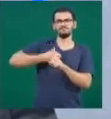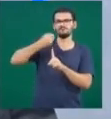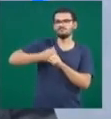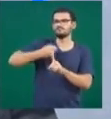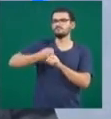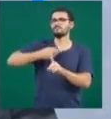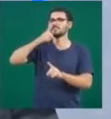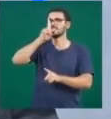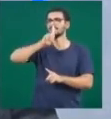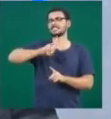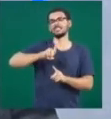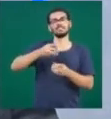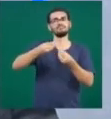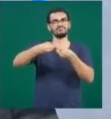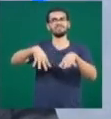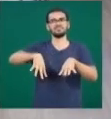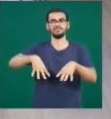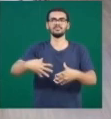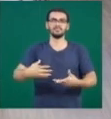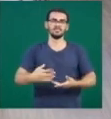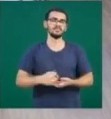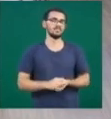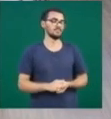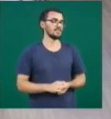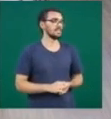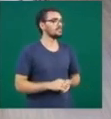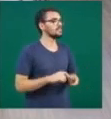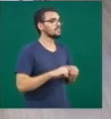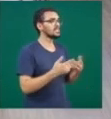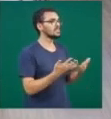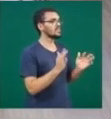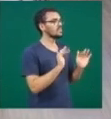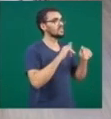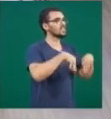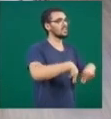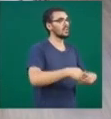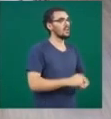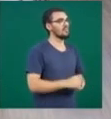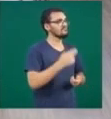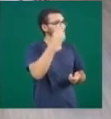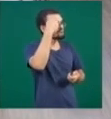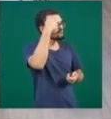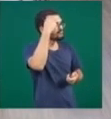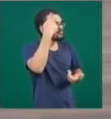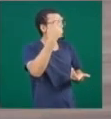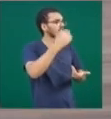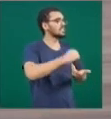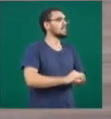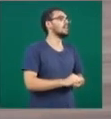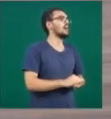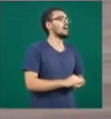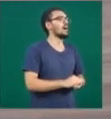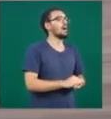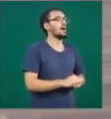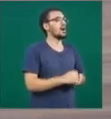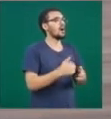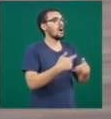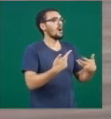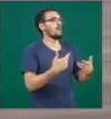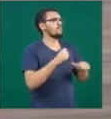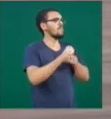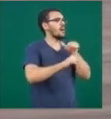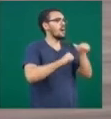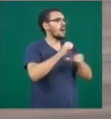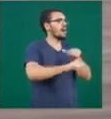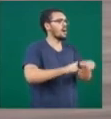ficariam mais prejudicados aí. Uhum. Agora, para a gente finalizar, só uma reflexão que eu acho que é importante. As coisas estão sempre mudando,